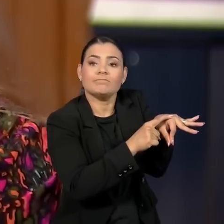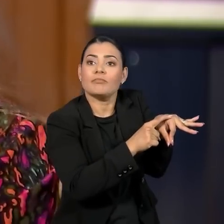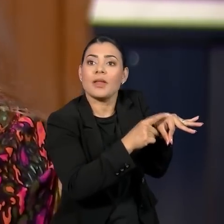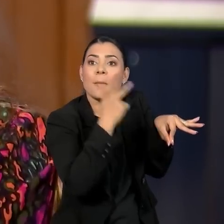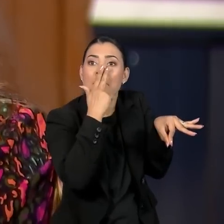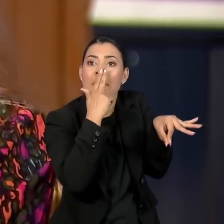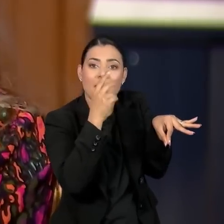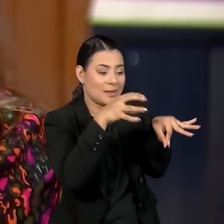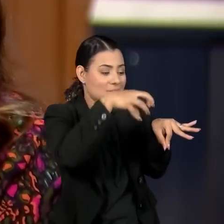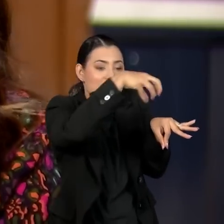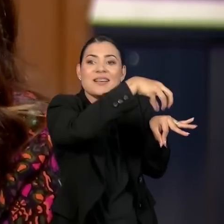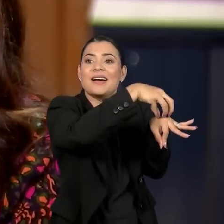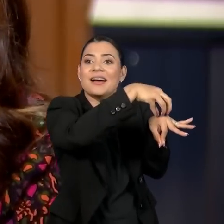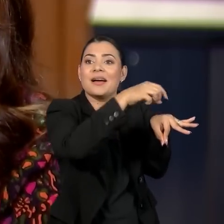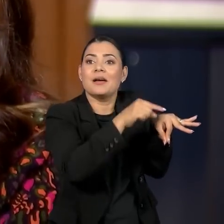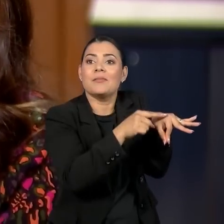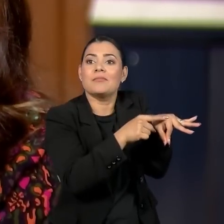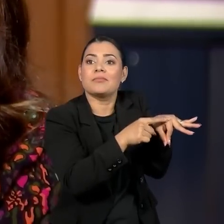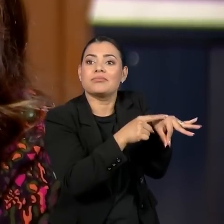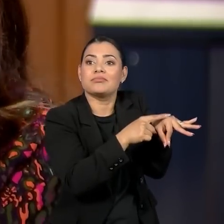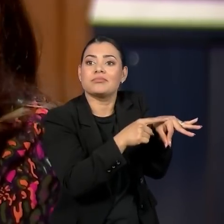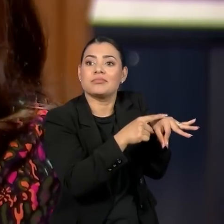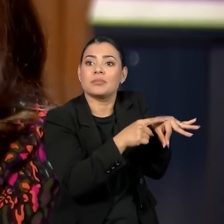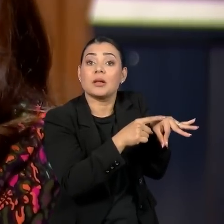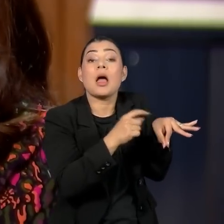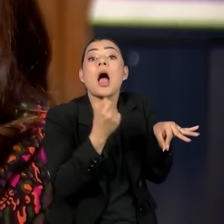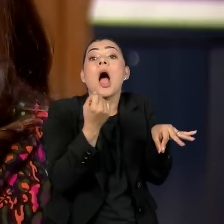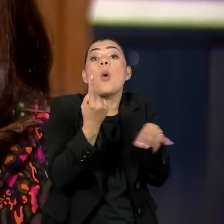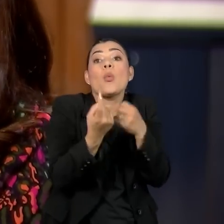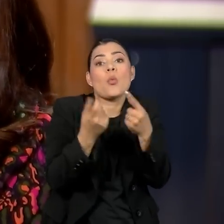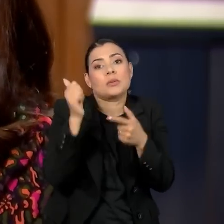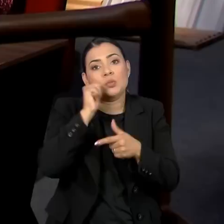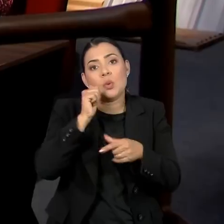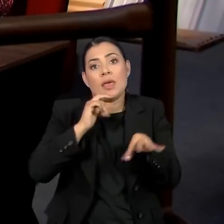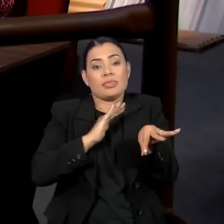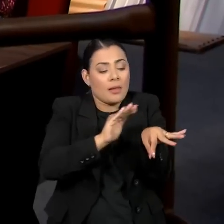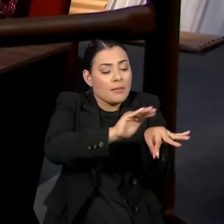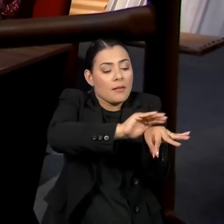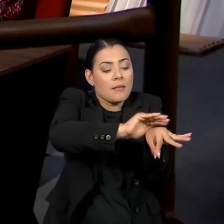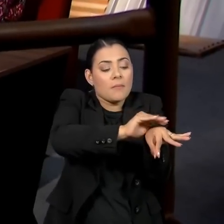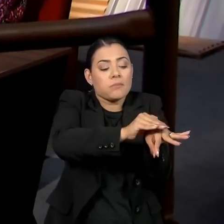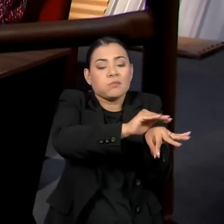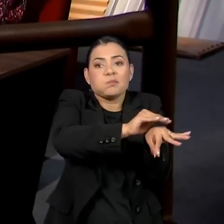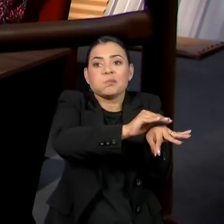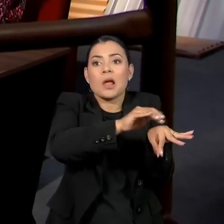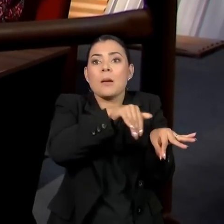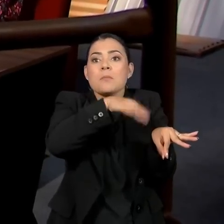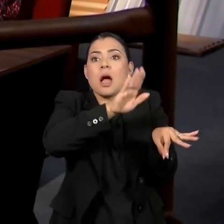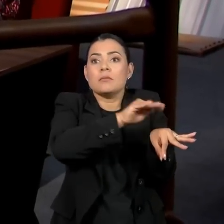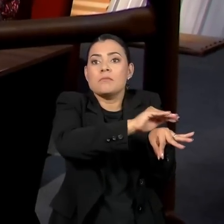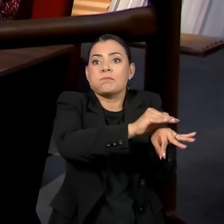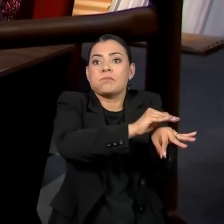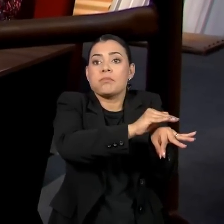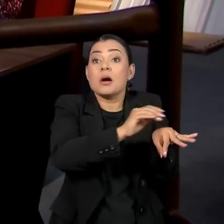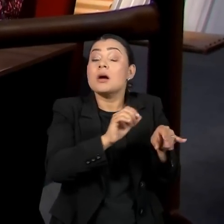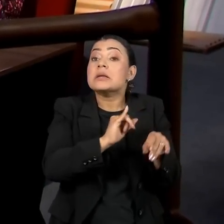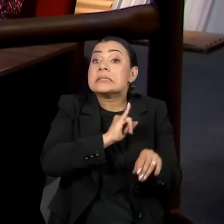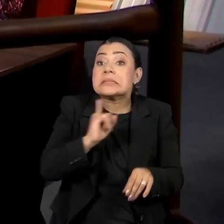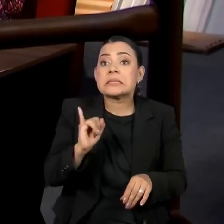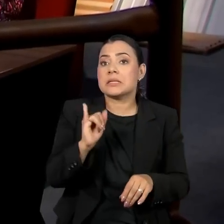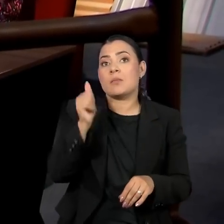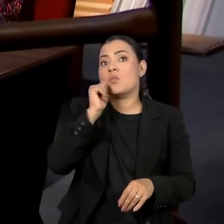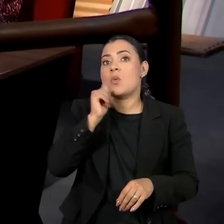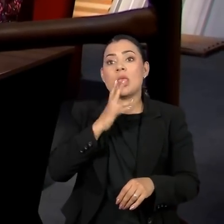na cabecinha. Algumas pessoas vão ter um capuz maior do clitóris. E o que acontece, tá? E se essa mulher não tem um